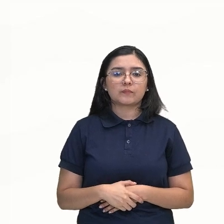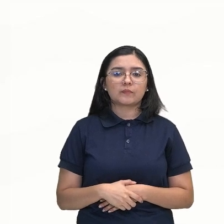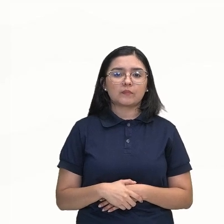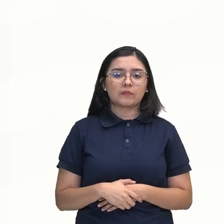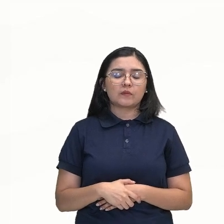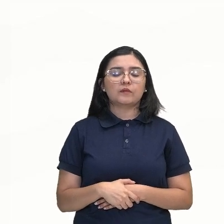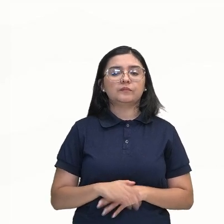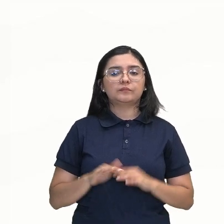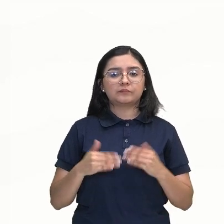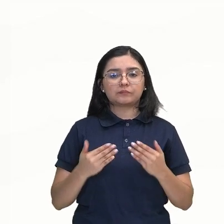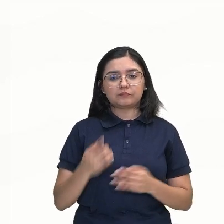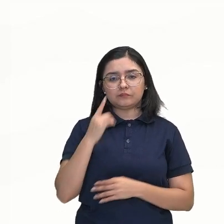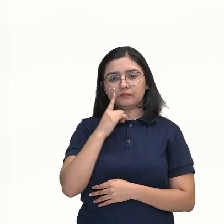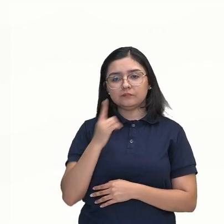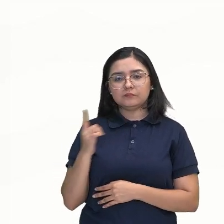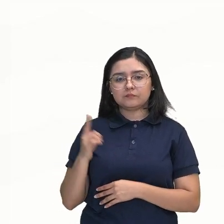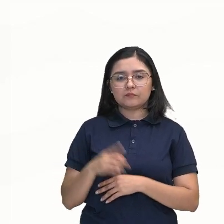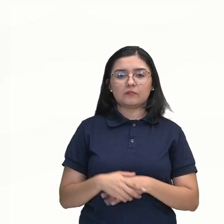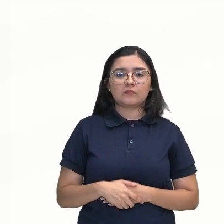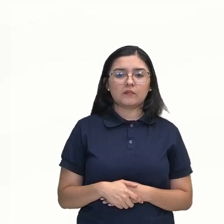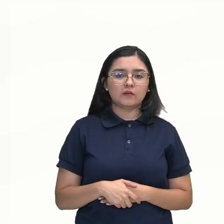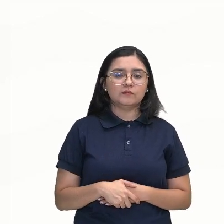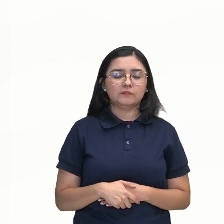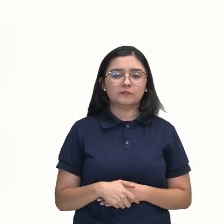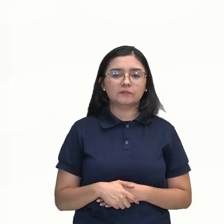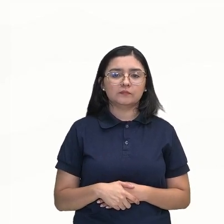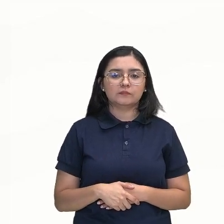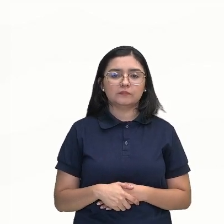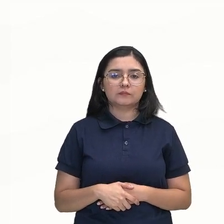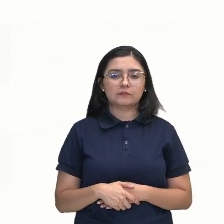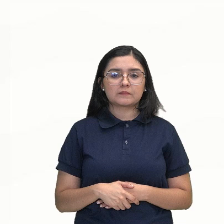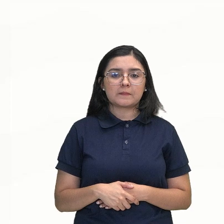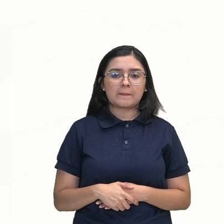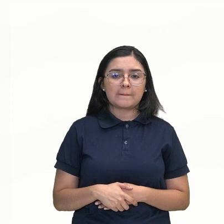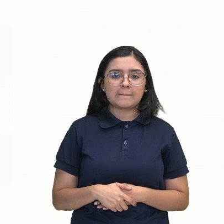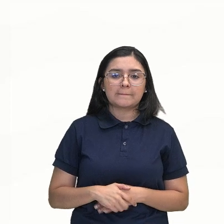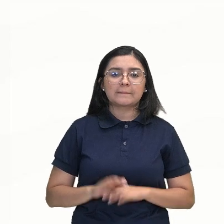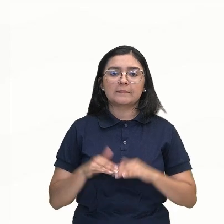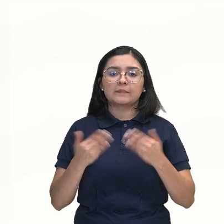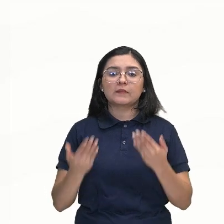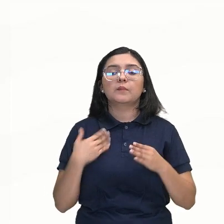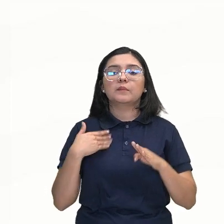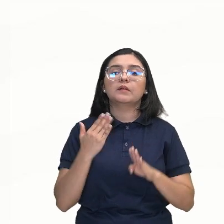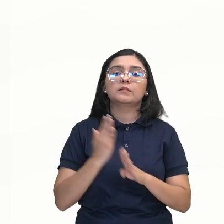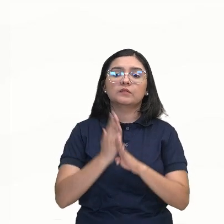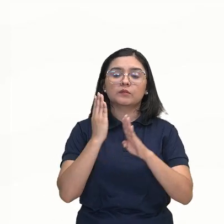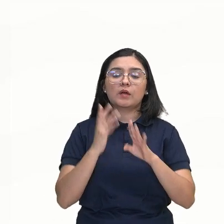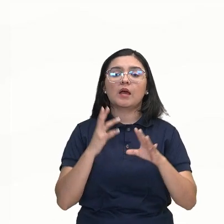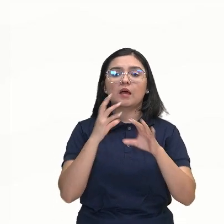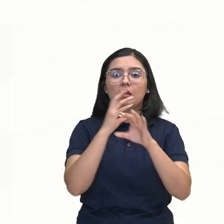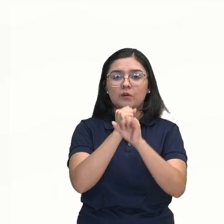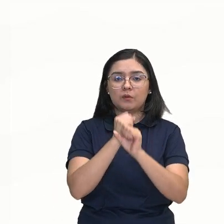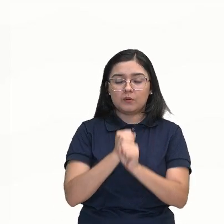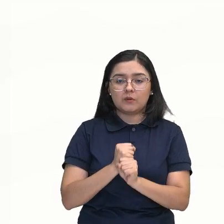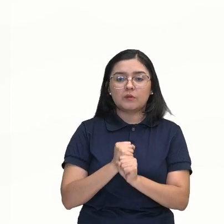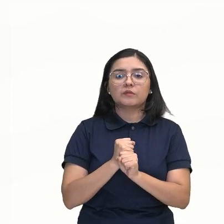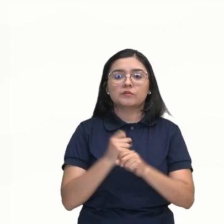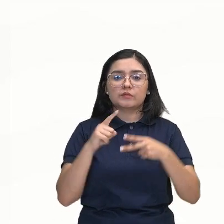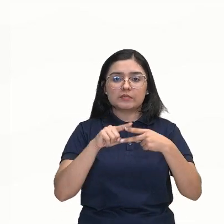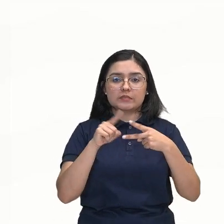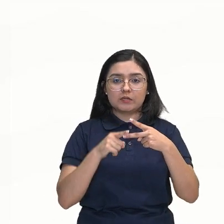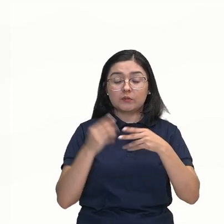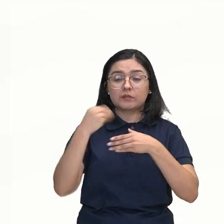Então, pentágono, polígono de 5 lados. Para determinar a soma de seus ângulos